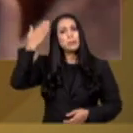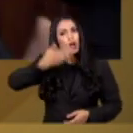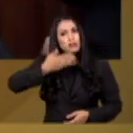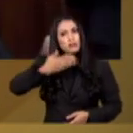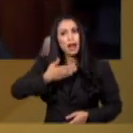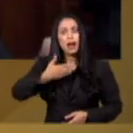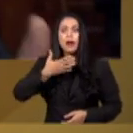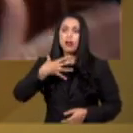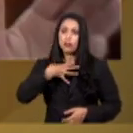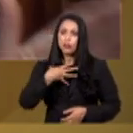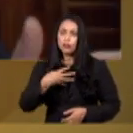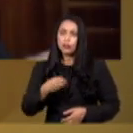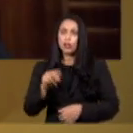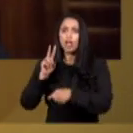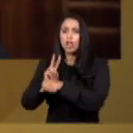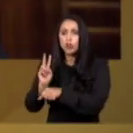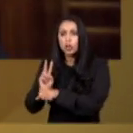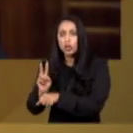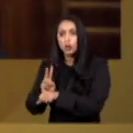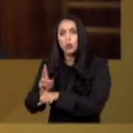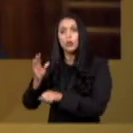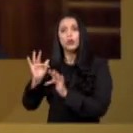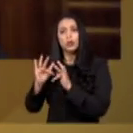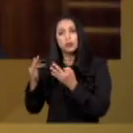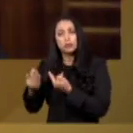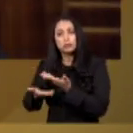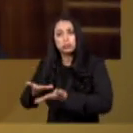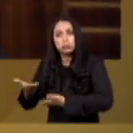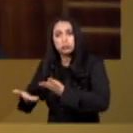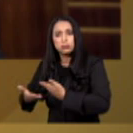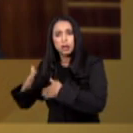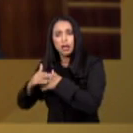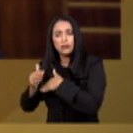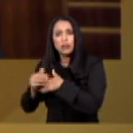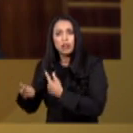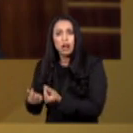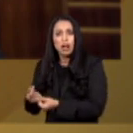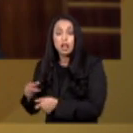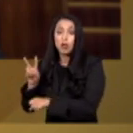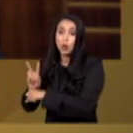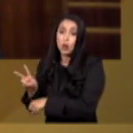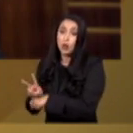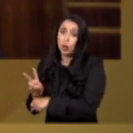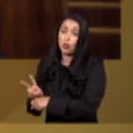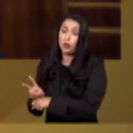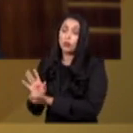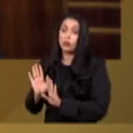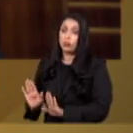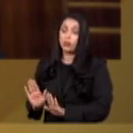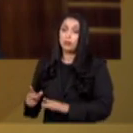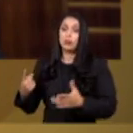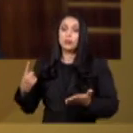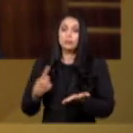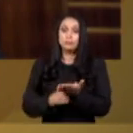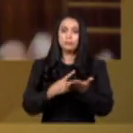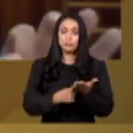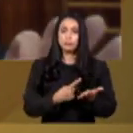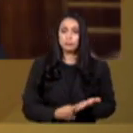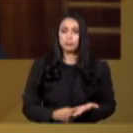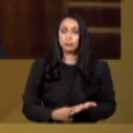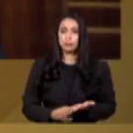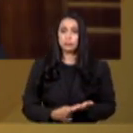tivesse para preservar a melhor em especial de integração econômica aqui sentado na rodam